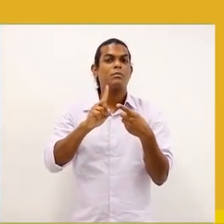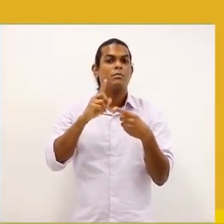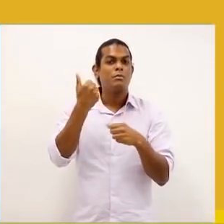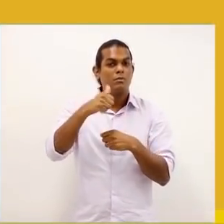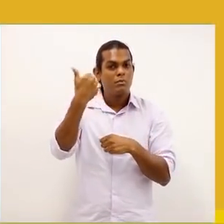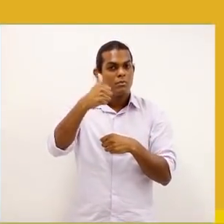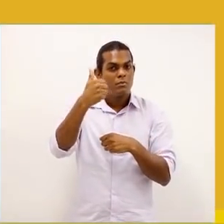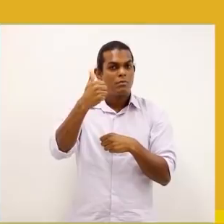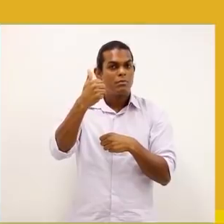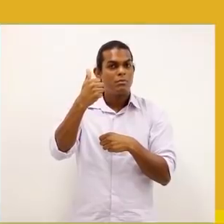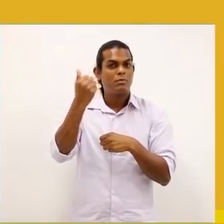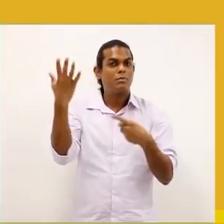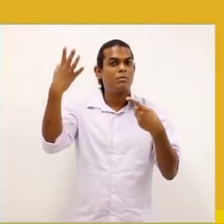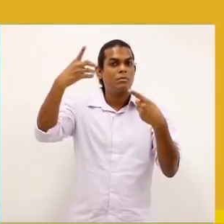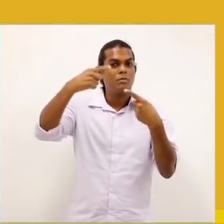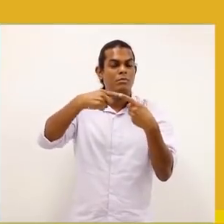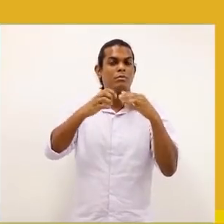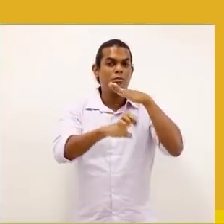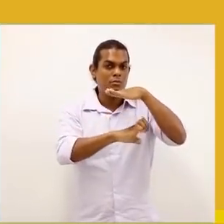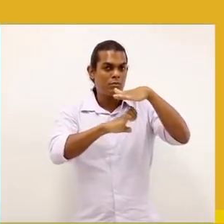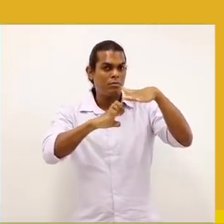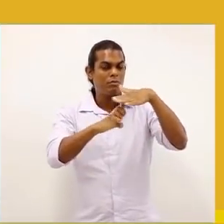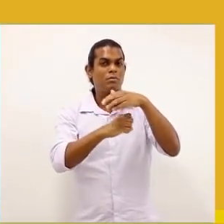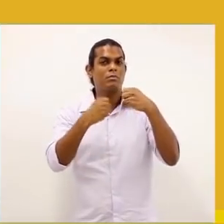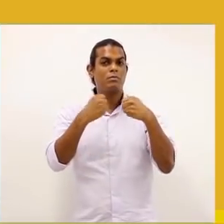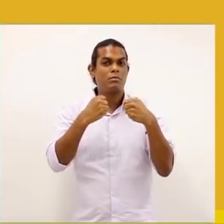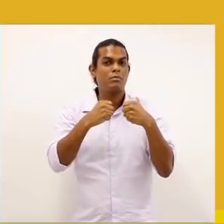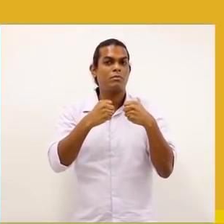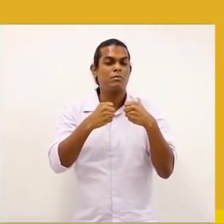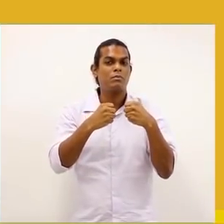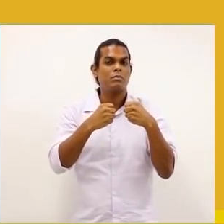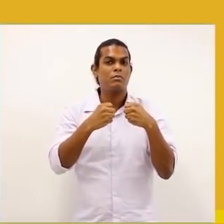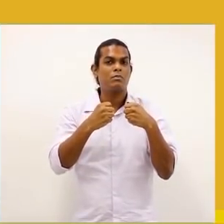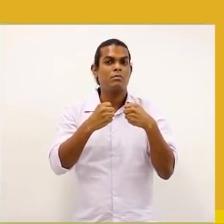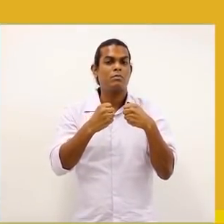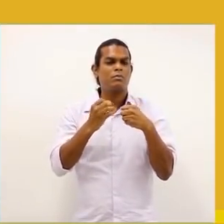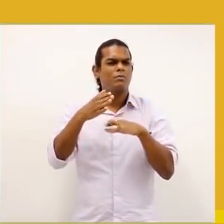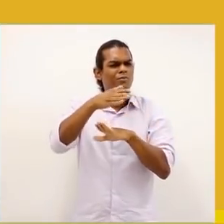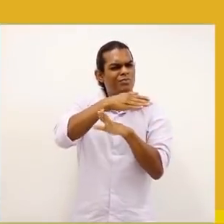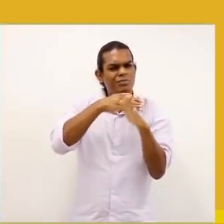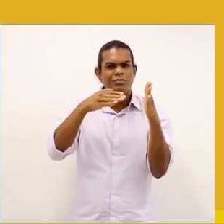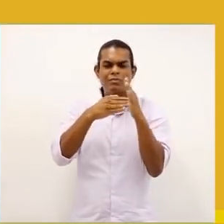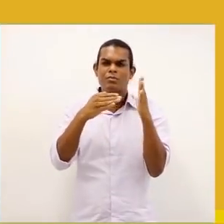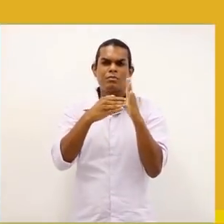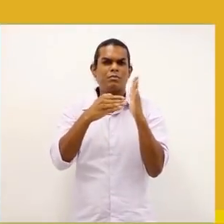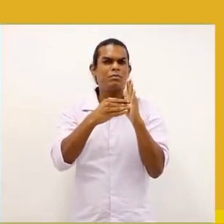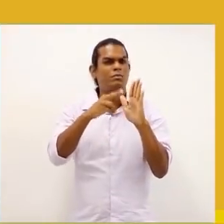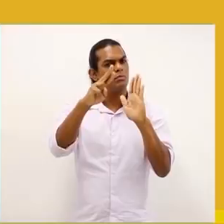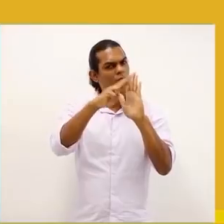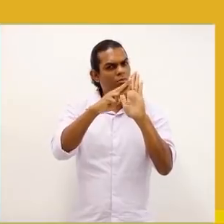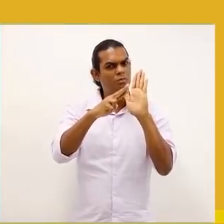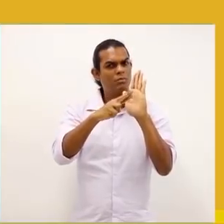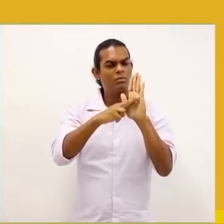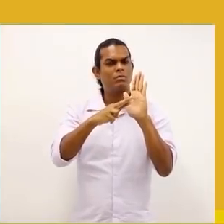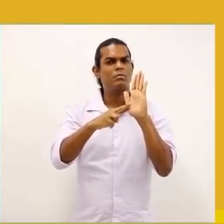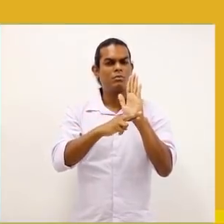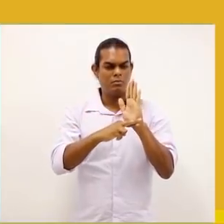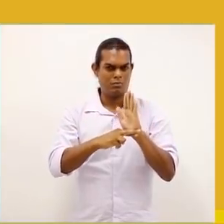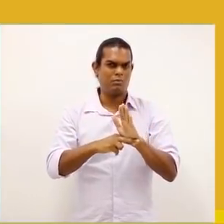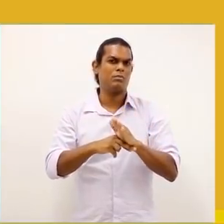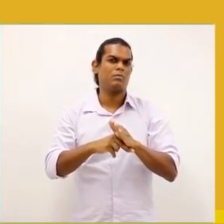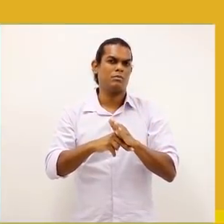empregador compete cumprir e fazer cumprir as disposições legais e as regulamentações da